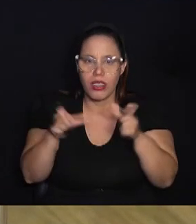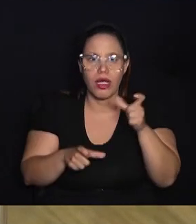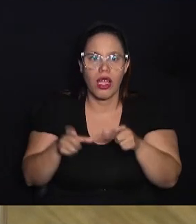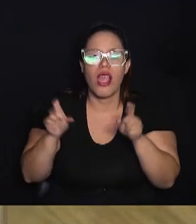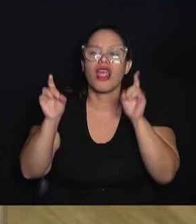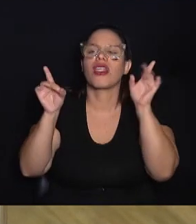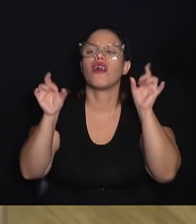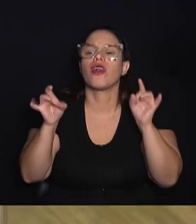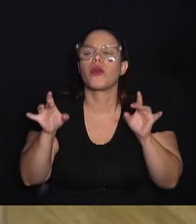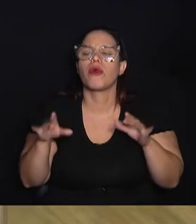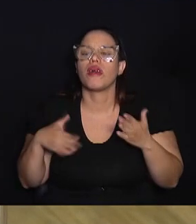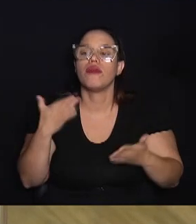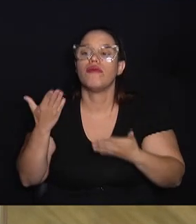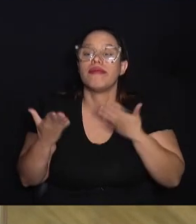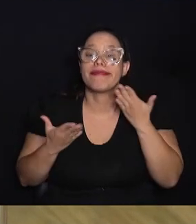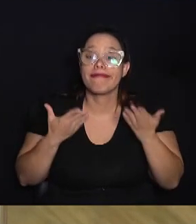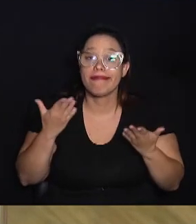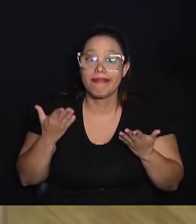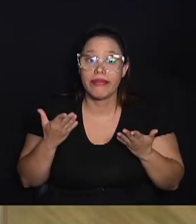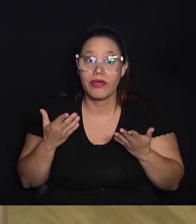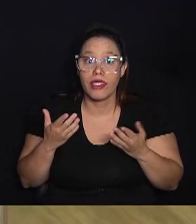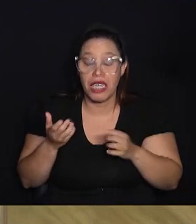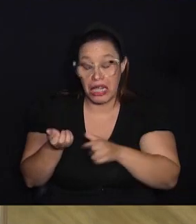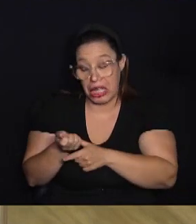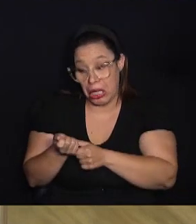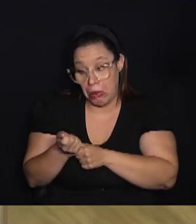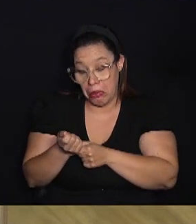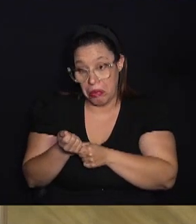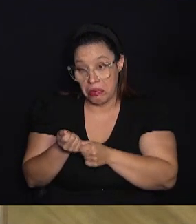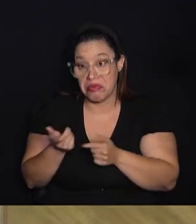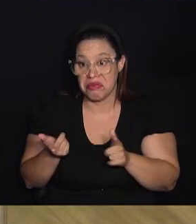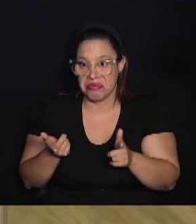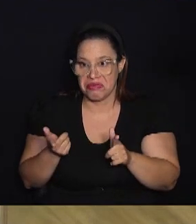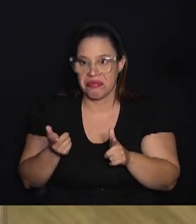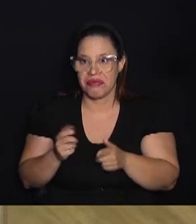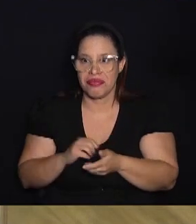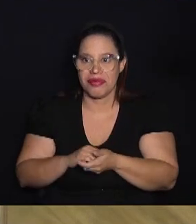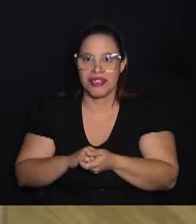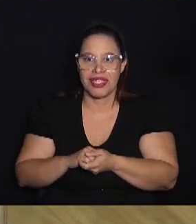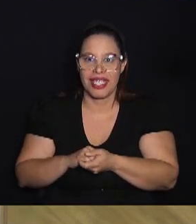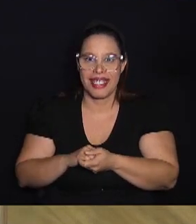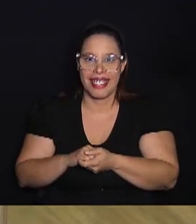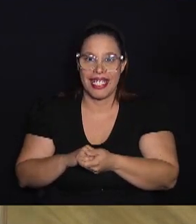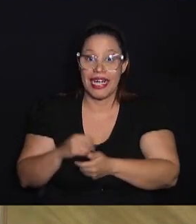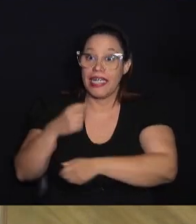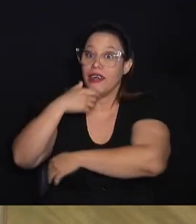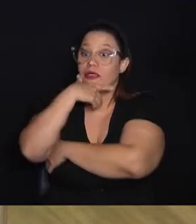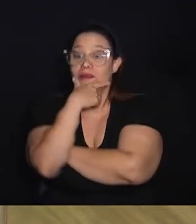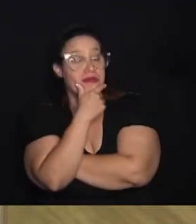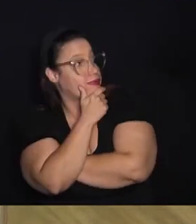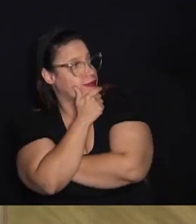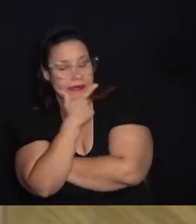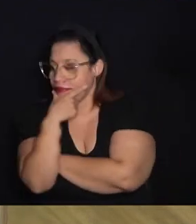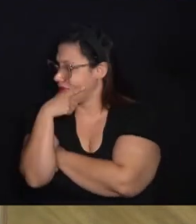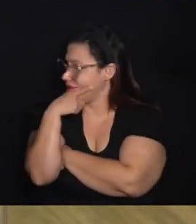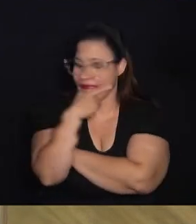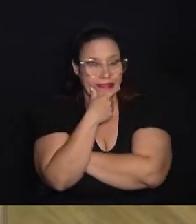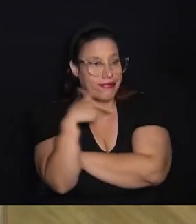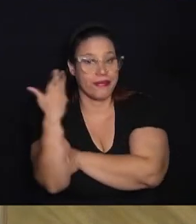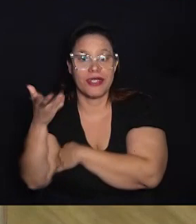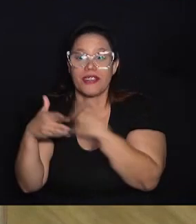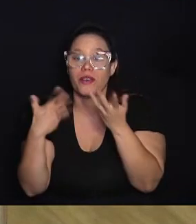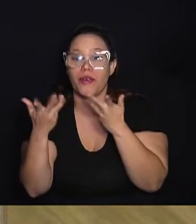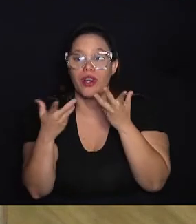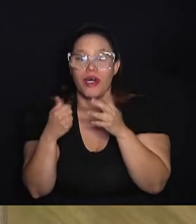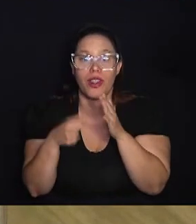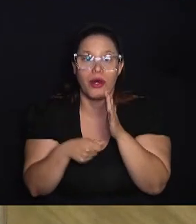especialistas nisso e eu sei que tem alguma carta na manga aí acho que issso é com vocês pegadinha hein vamos lá